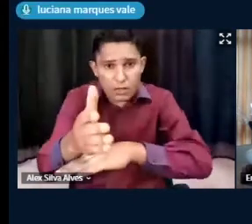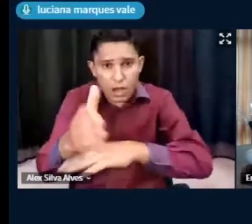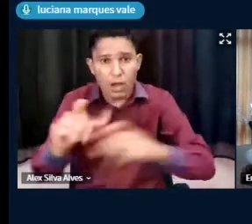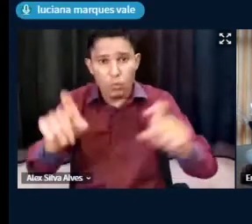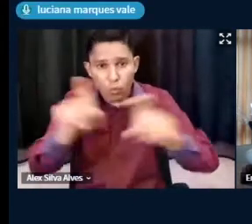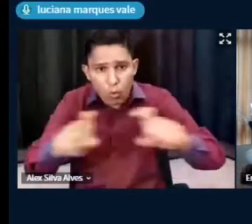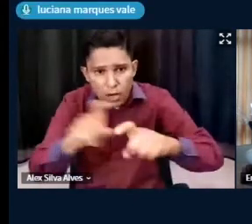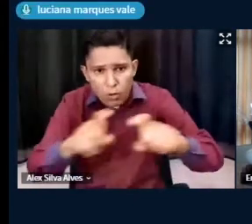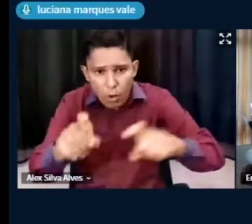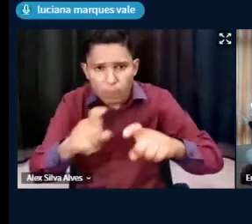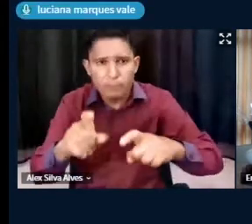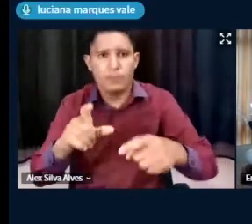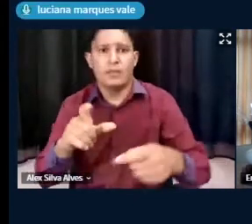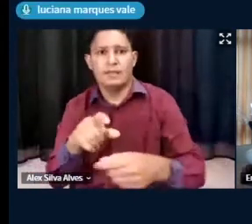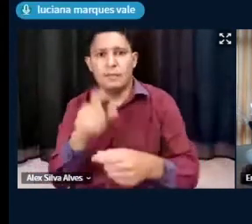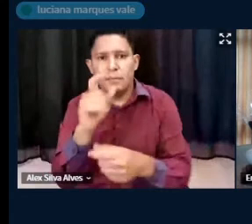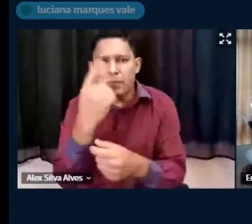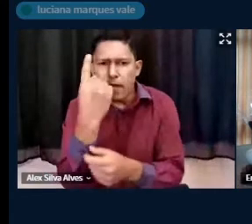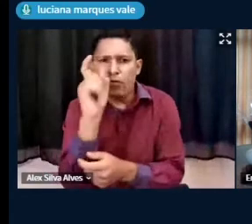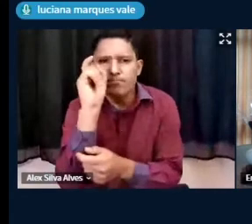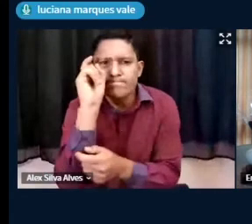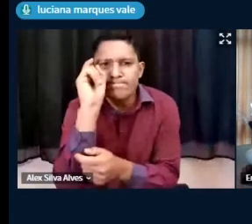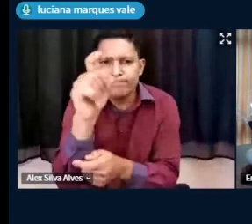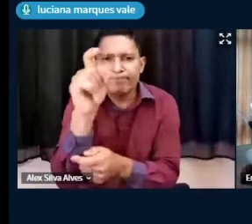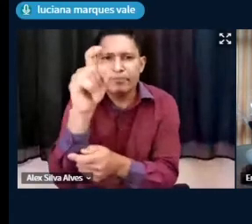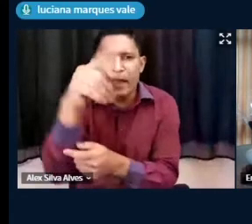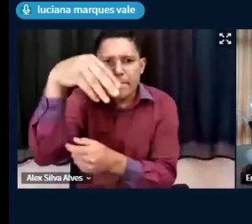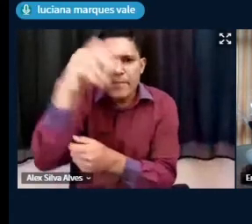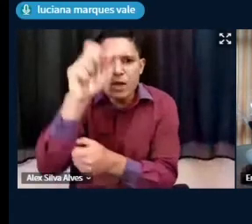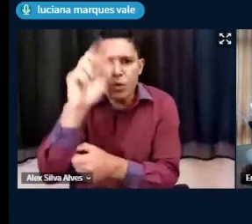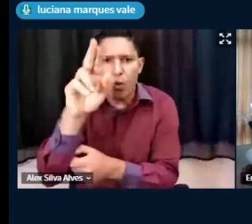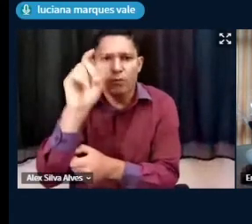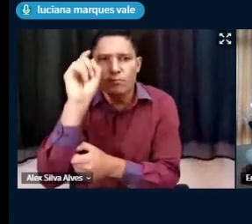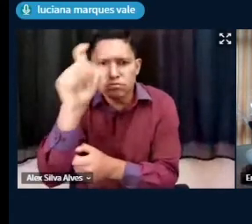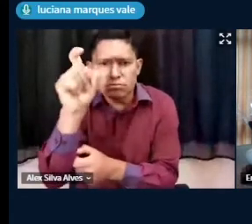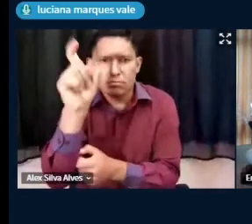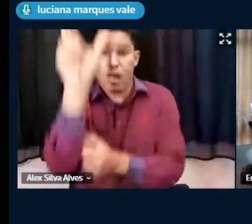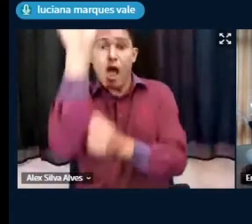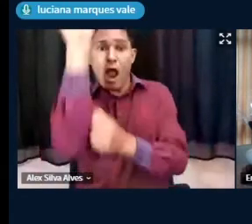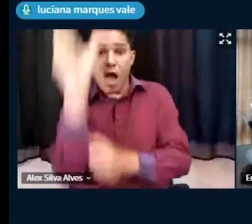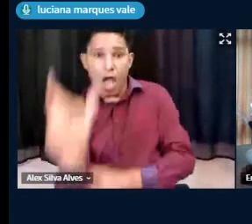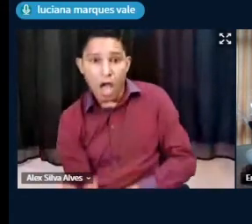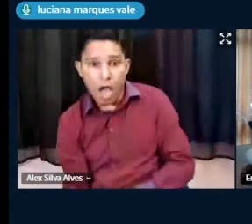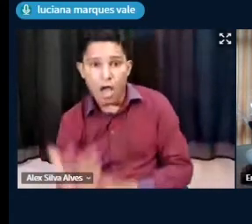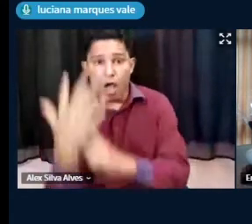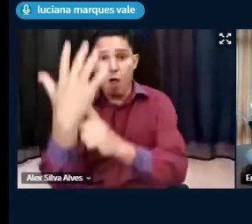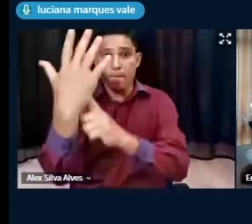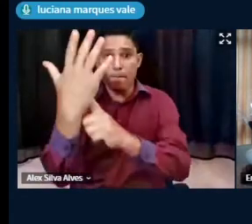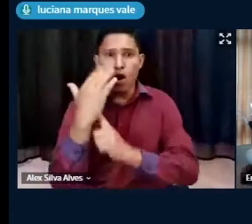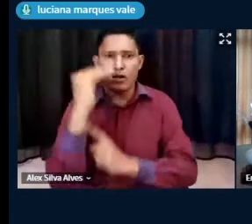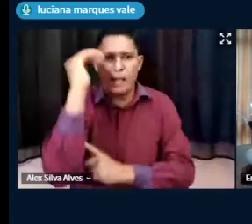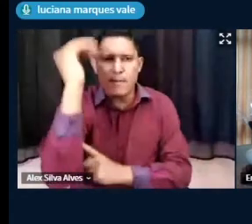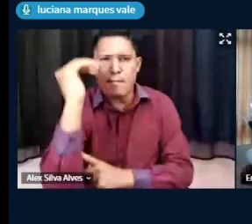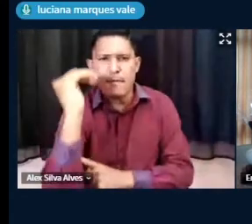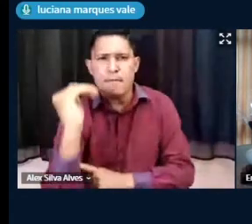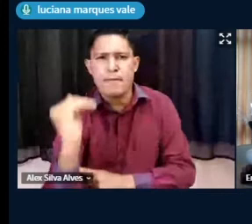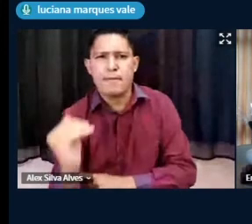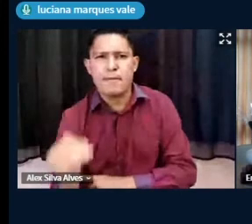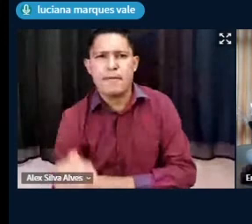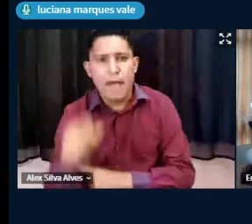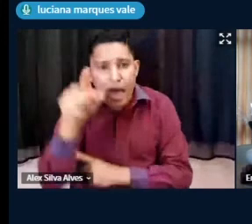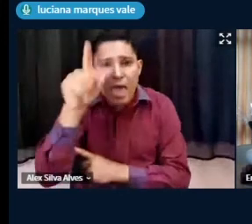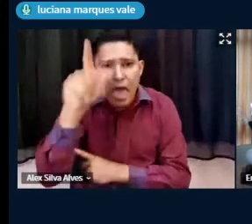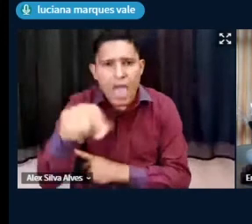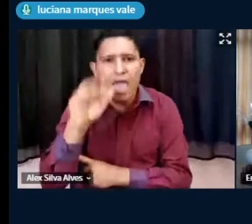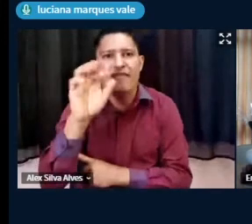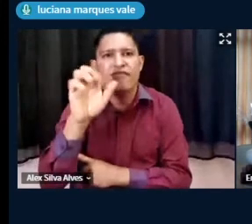Porque sempre que a pessoa liga o seu computador, primeiro ele tem que clicar em um menu que abra